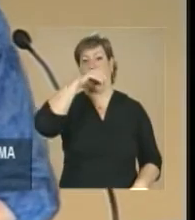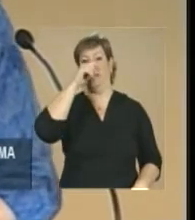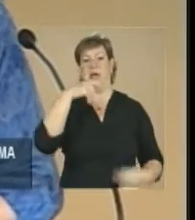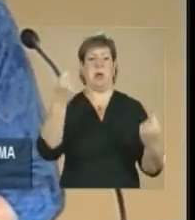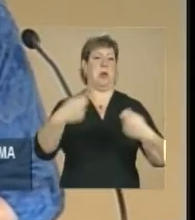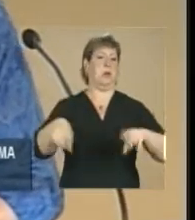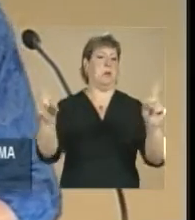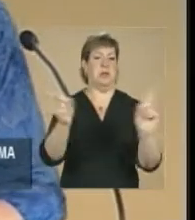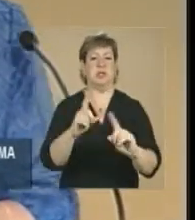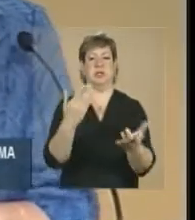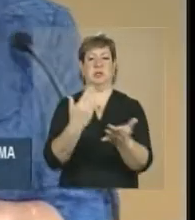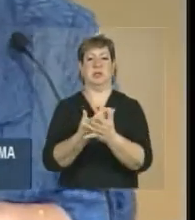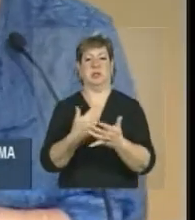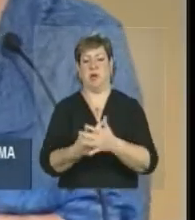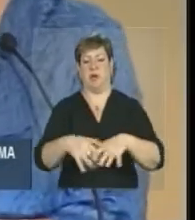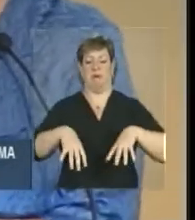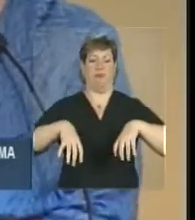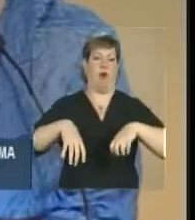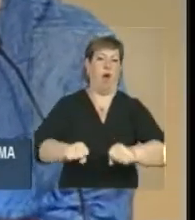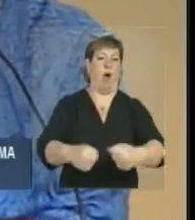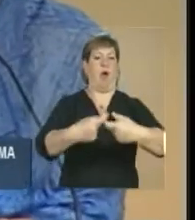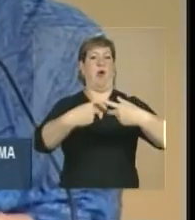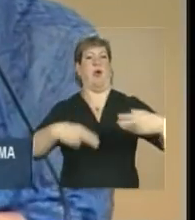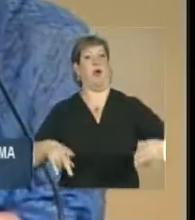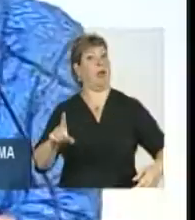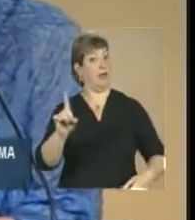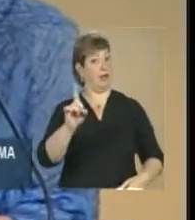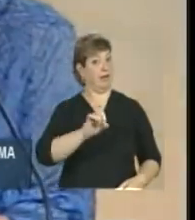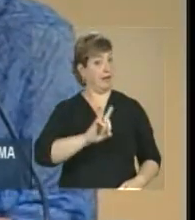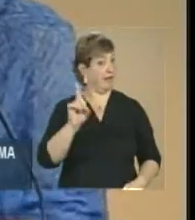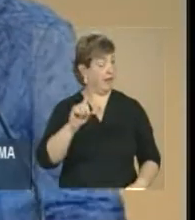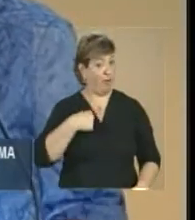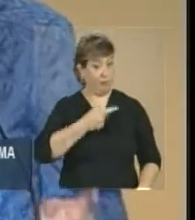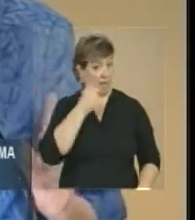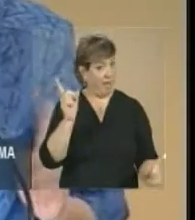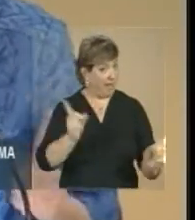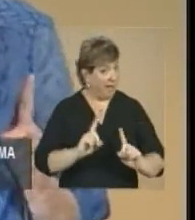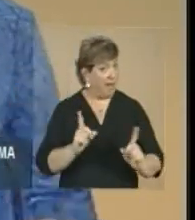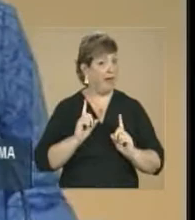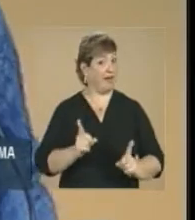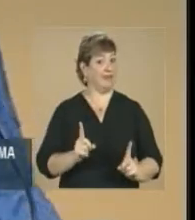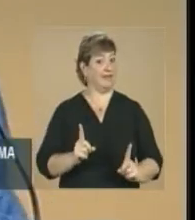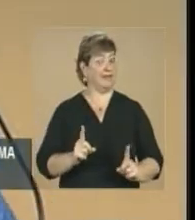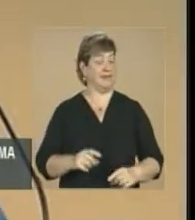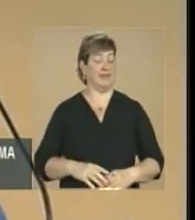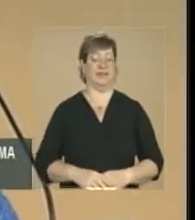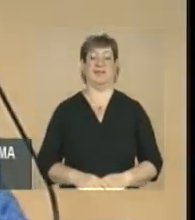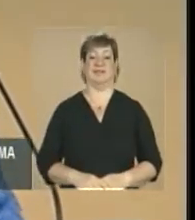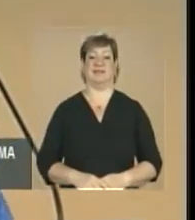não é necessário formação universitária. Não falei isso, tá?